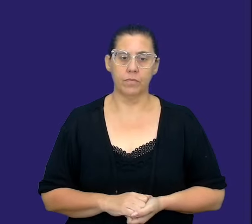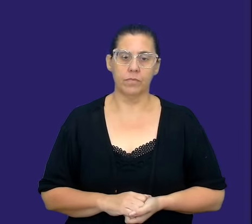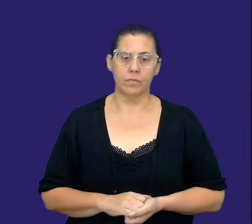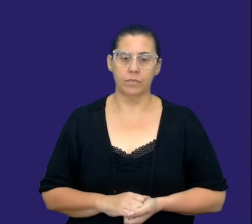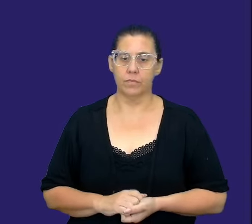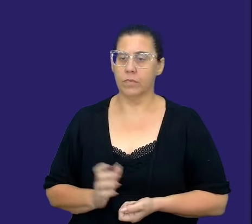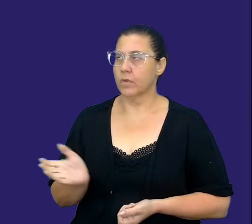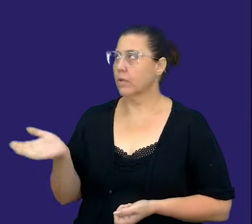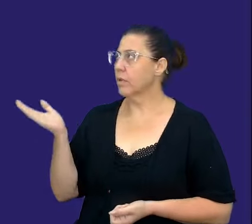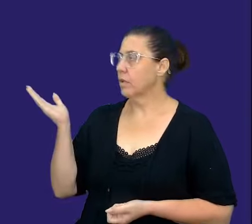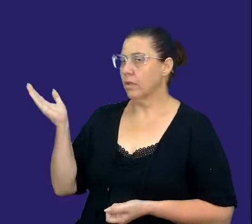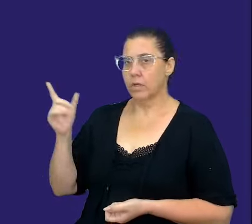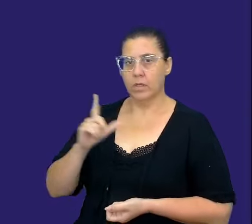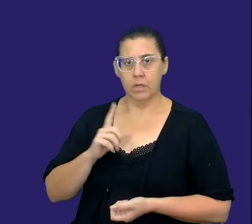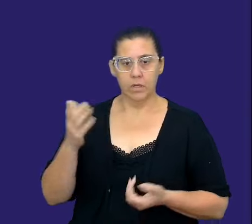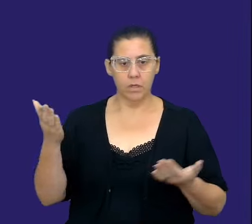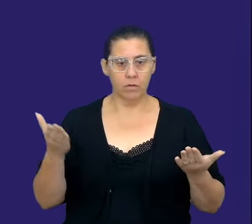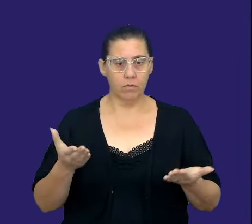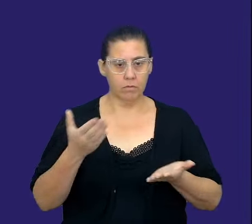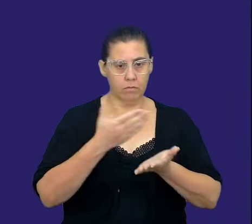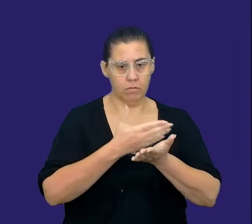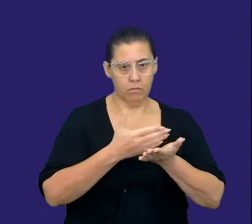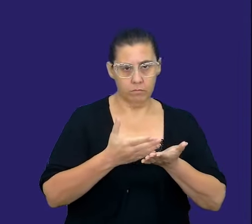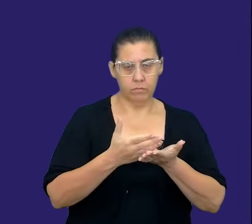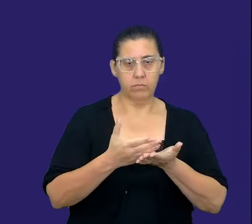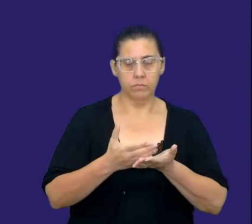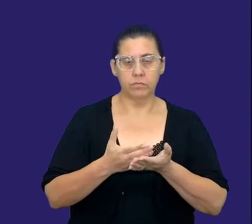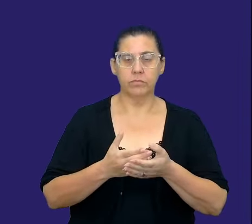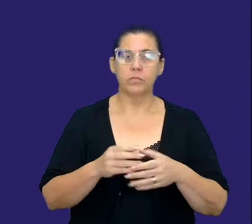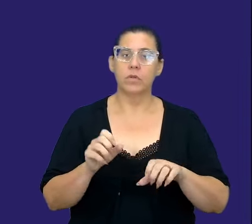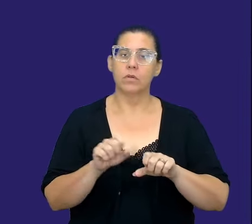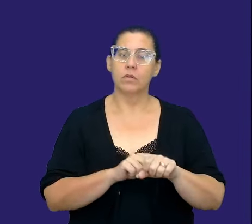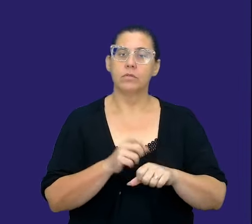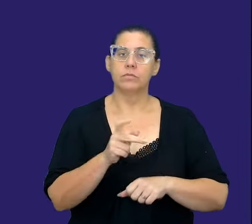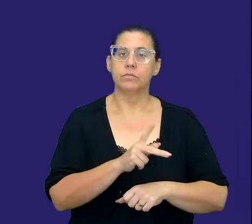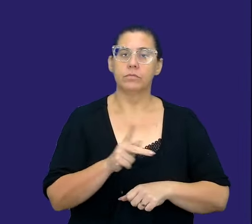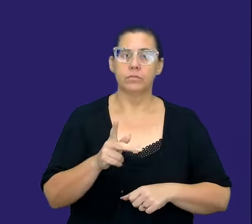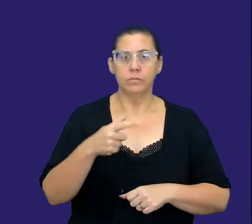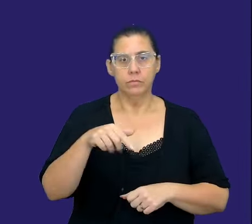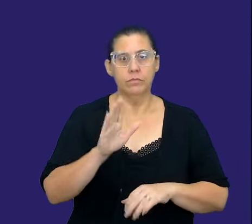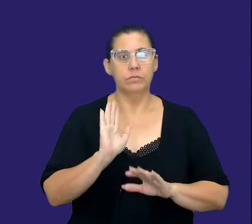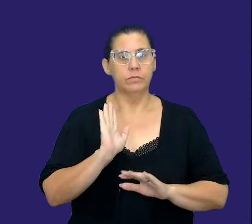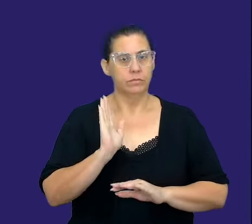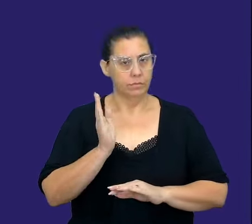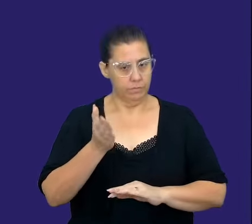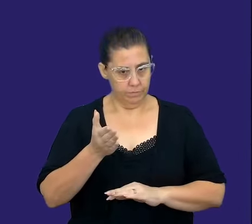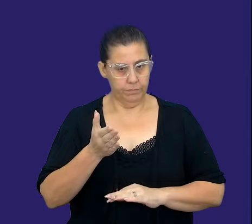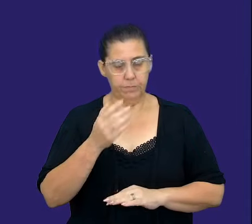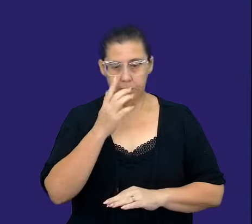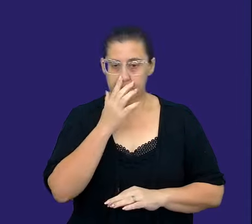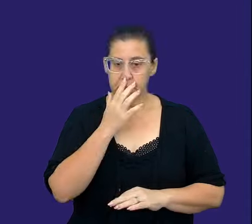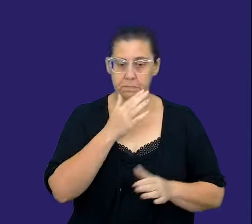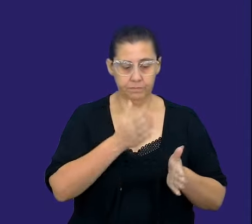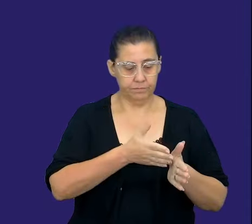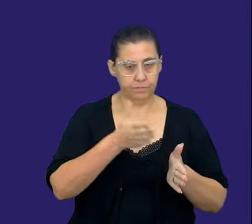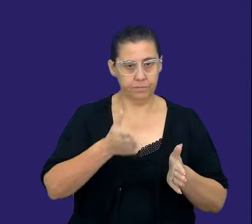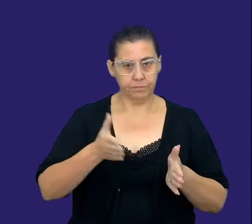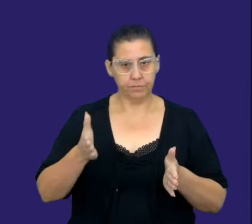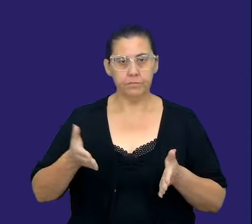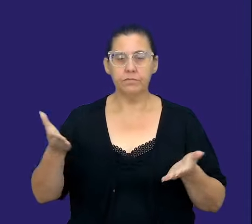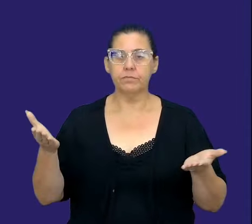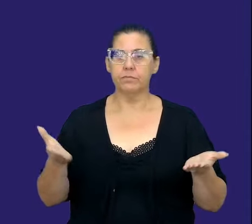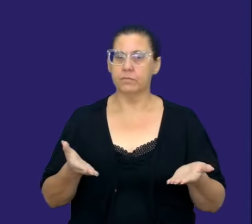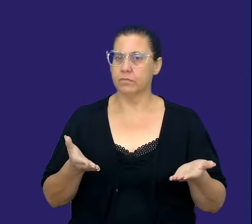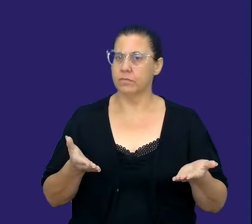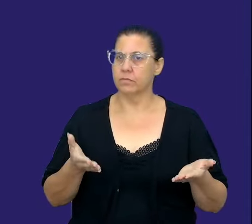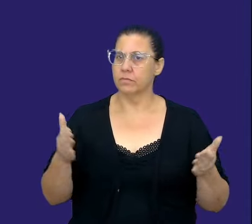Bom, aqui temos, então, a nossa tela inicial, formação para professores, né? Vocês já passaram, então, pela formação de etapa, e agora a gente vai